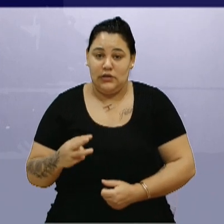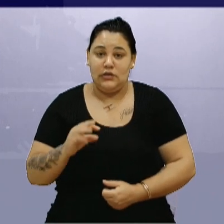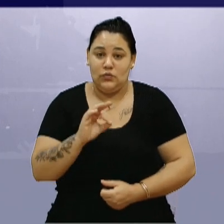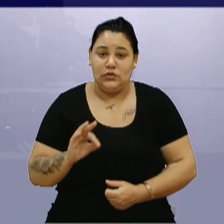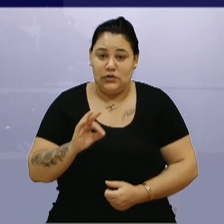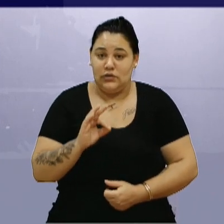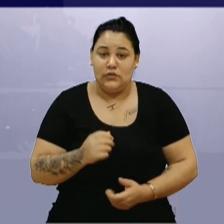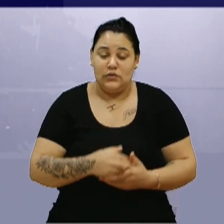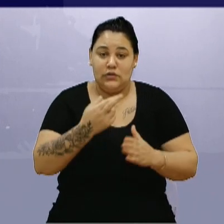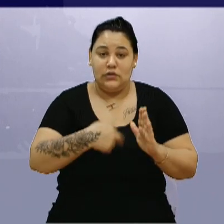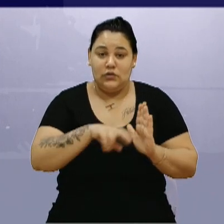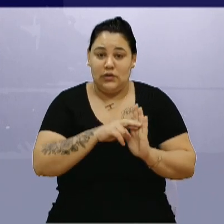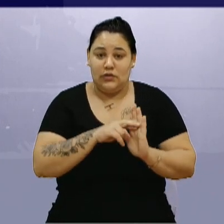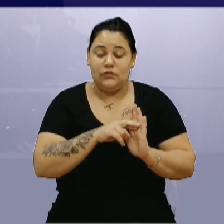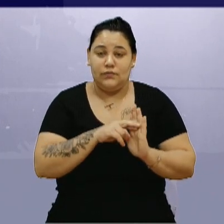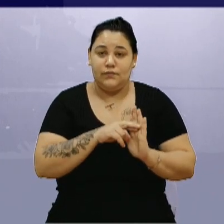37,73%. Resultado primário,